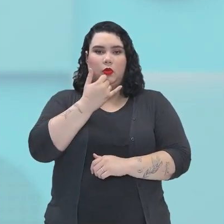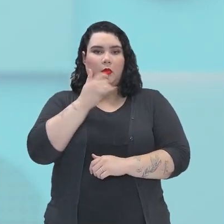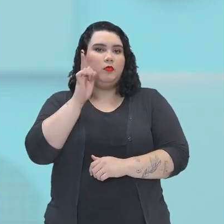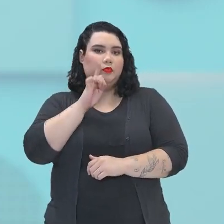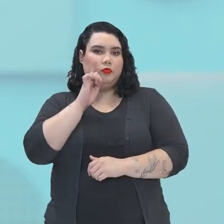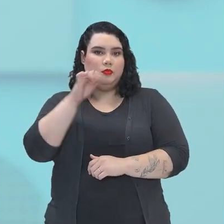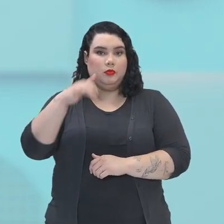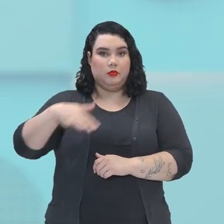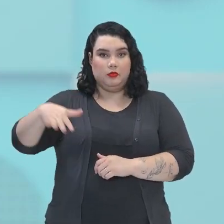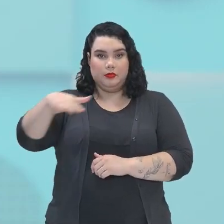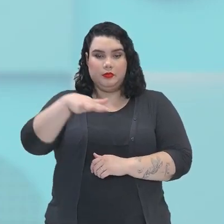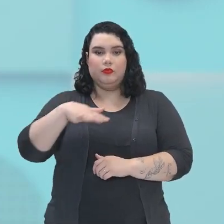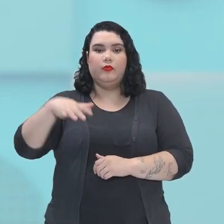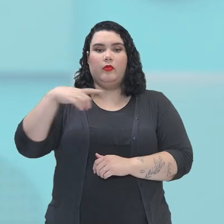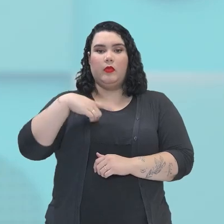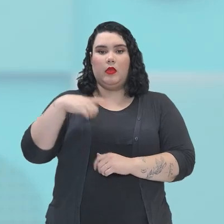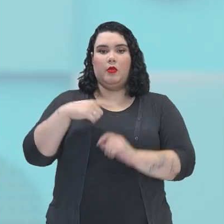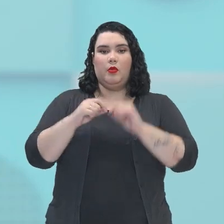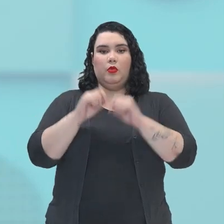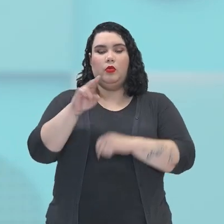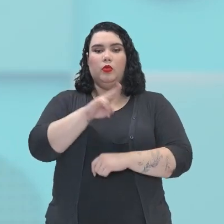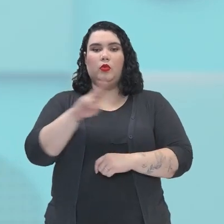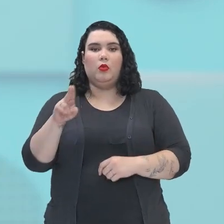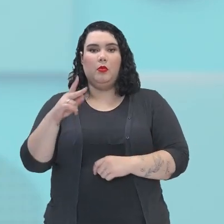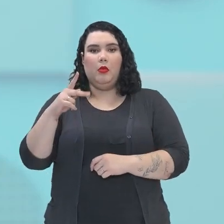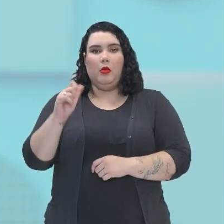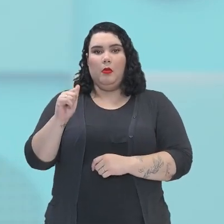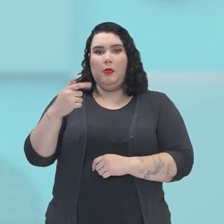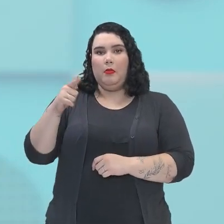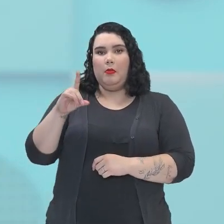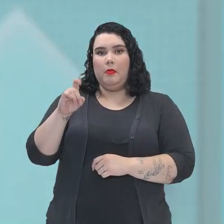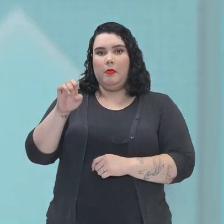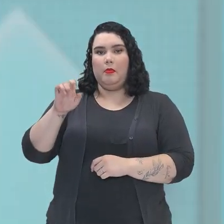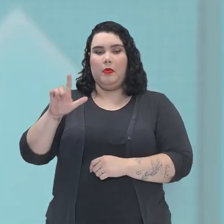ser chamado de pádel tênis. Em